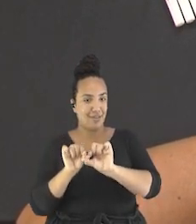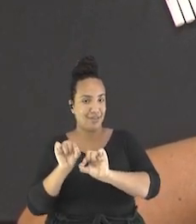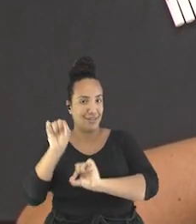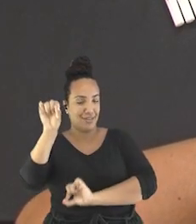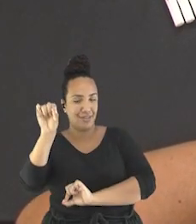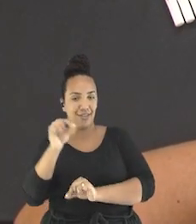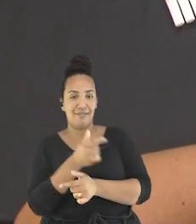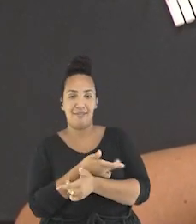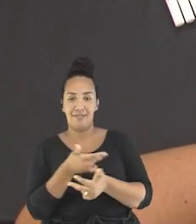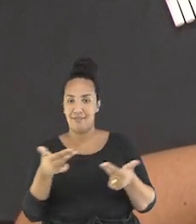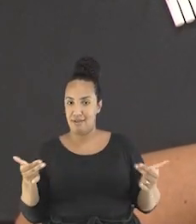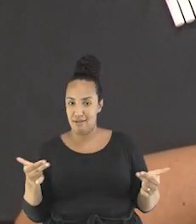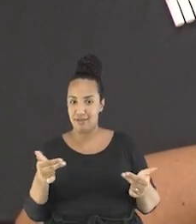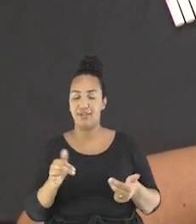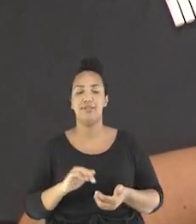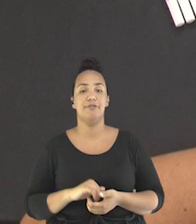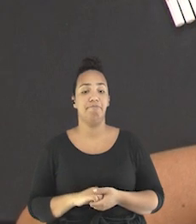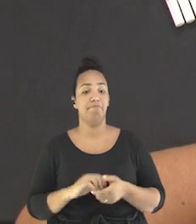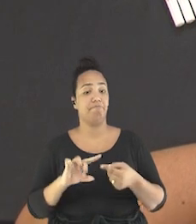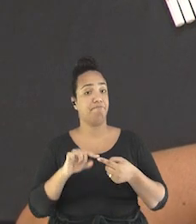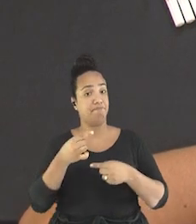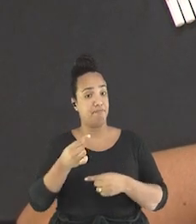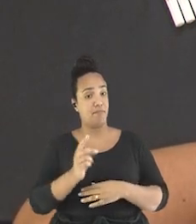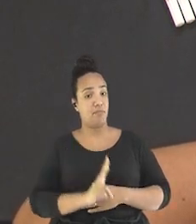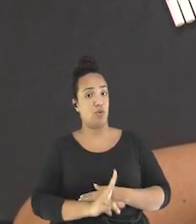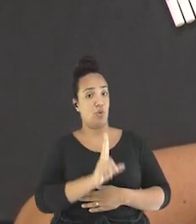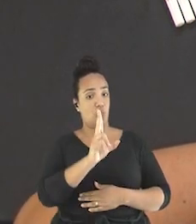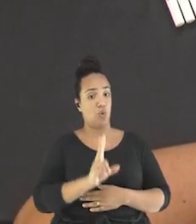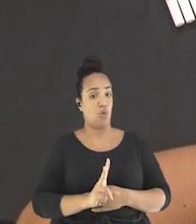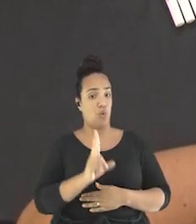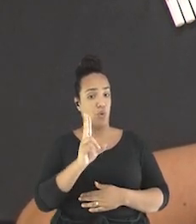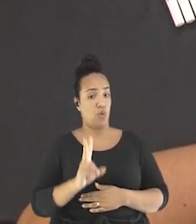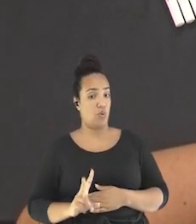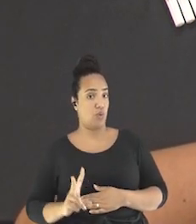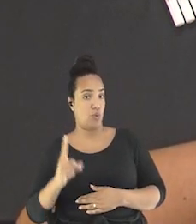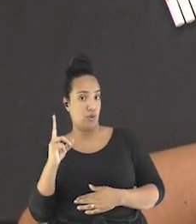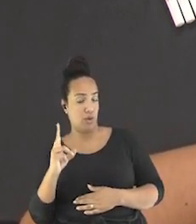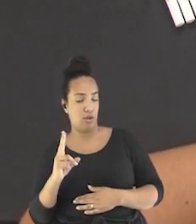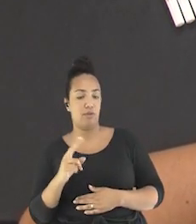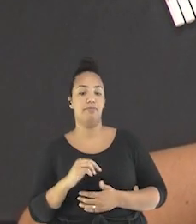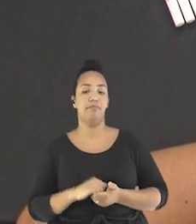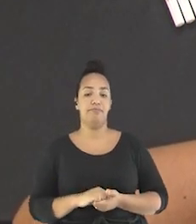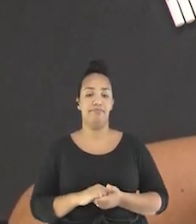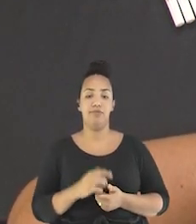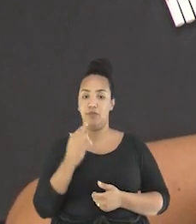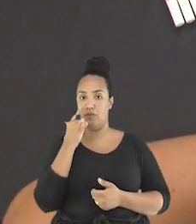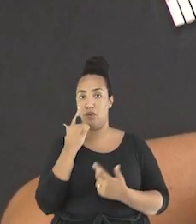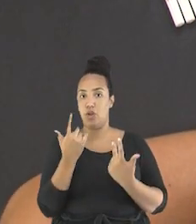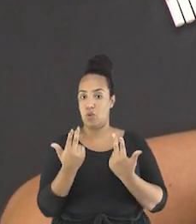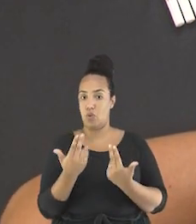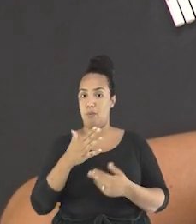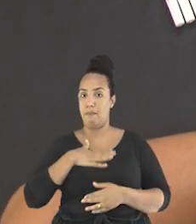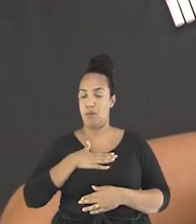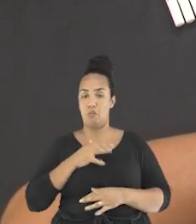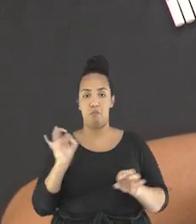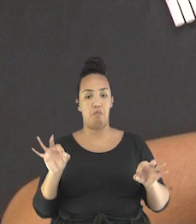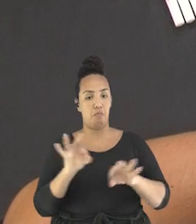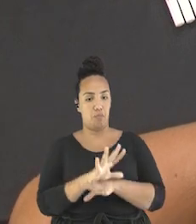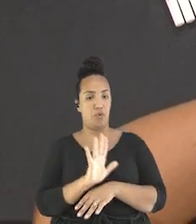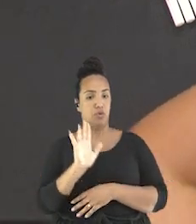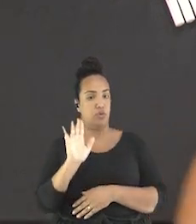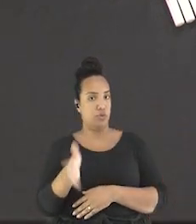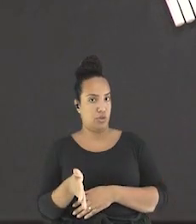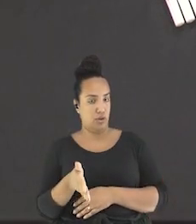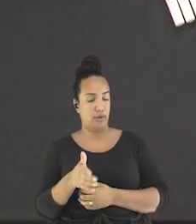e fazer essas várias tirinhas de 1 centímetro. E vão recortar essas tirinhas. Elas vão ficar desse